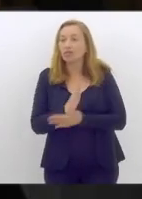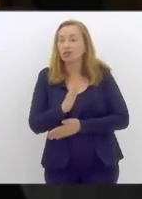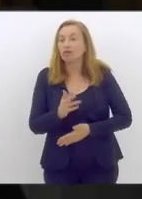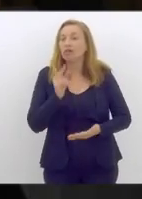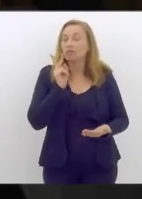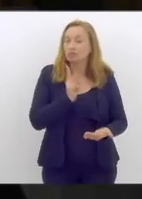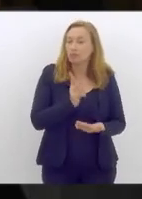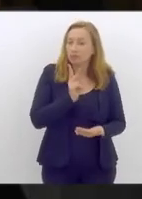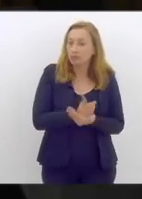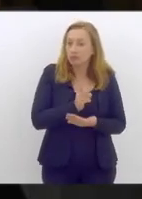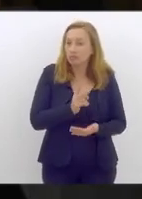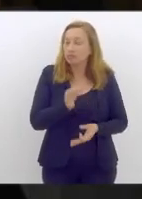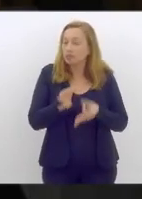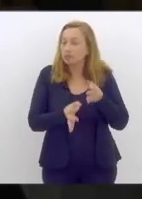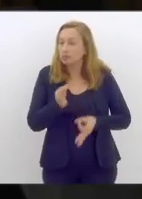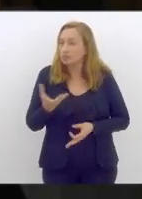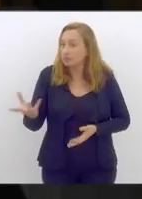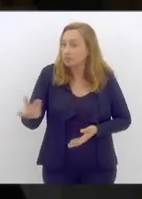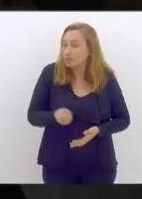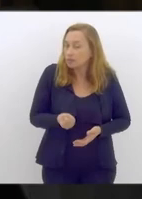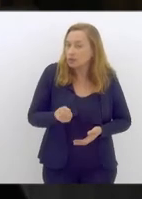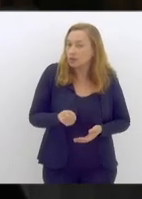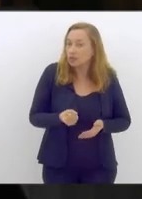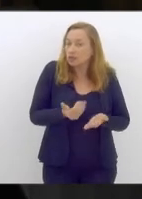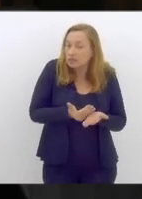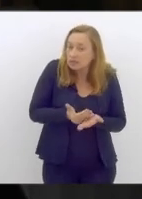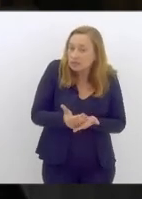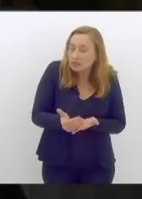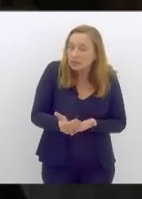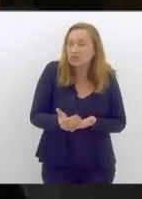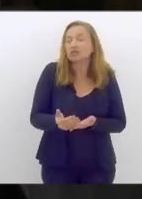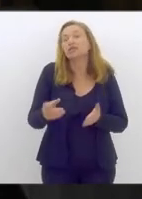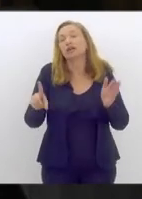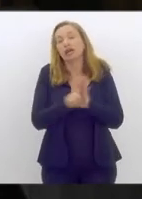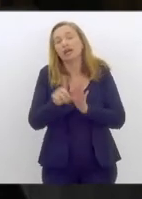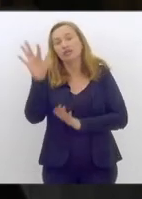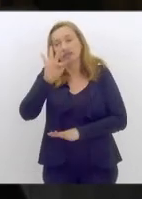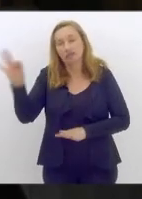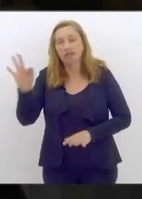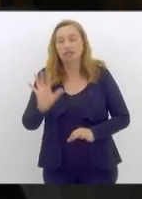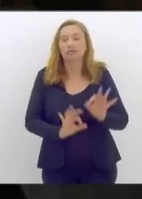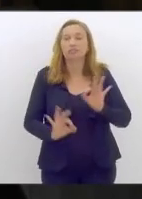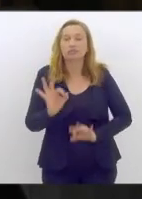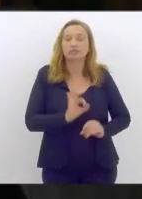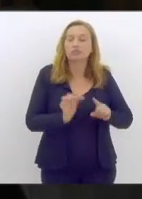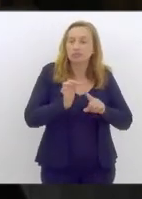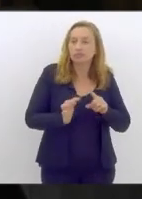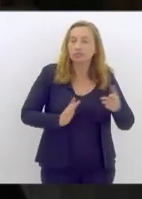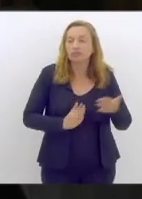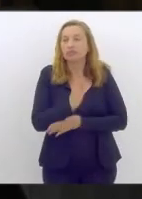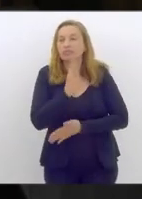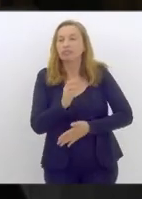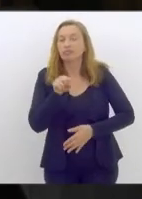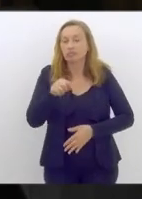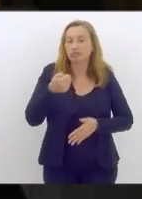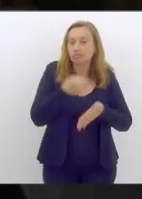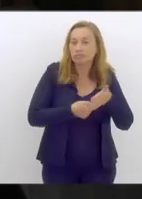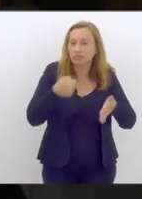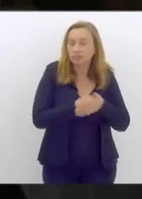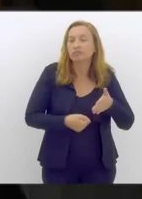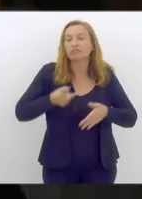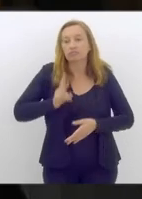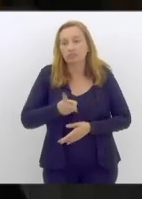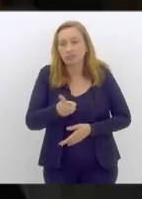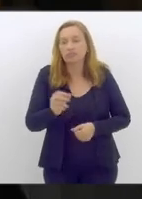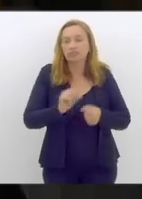o justo é que se receba desde que a lei federal que garantiu um texto de planejamento foi aprovado e essa é a nossa luta que nós vamos